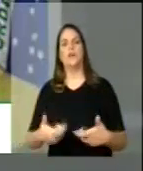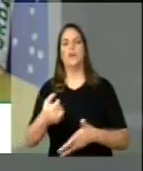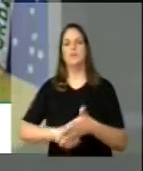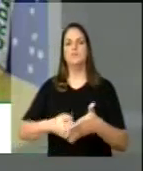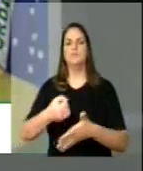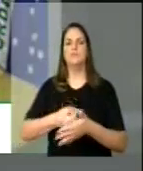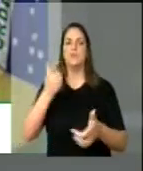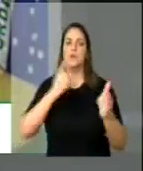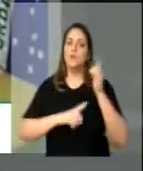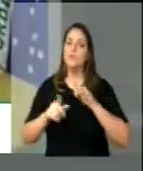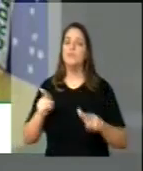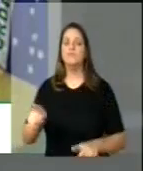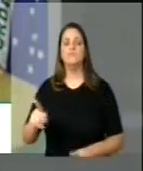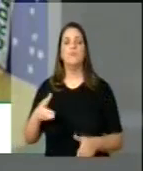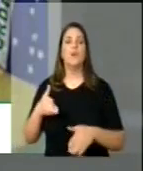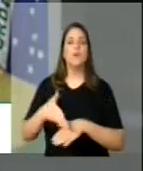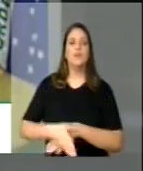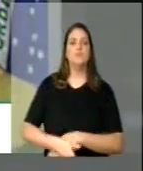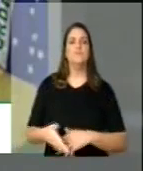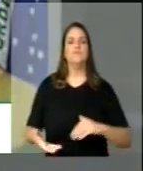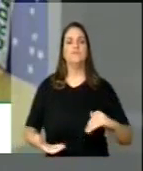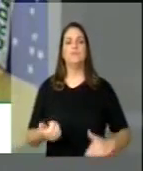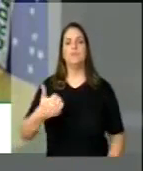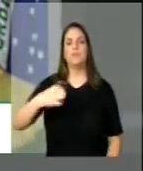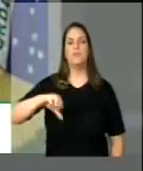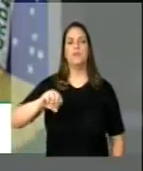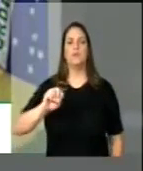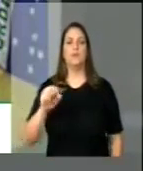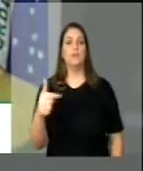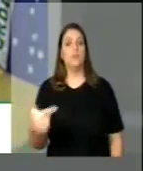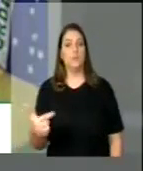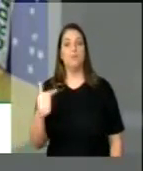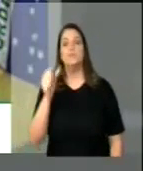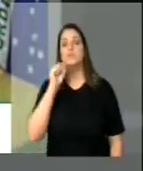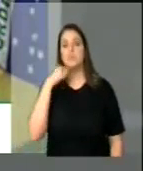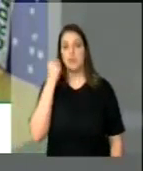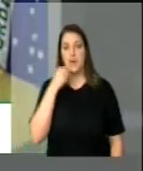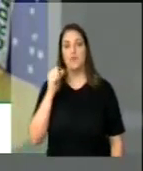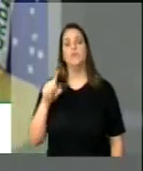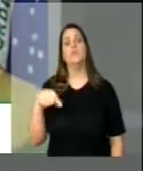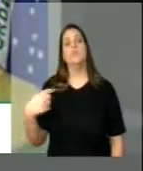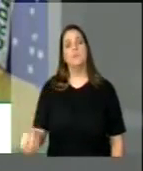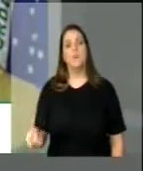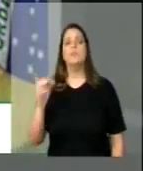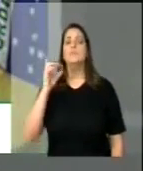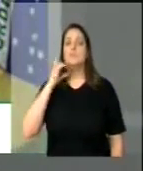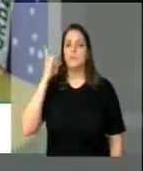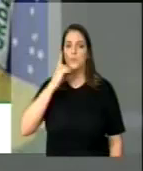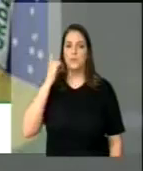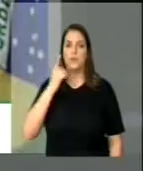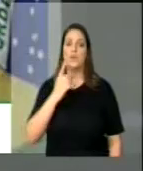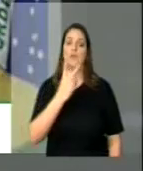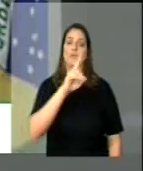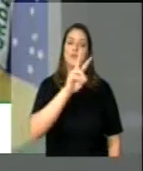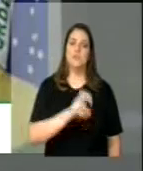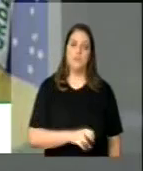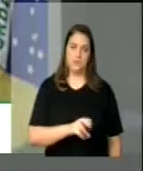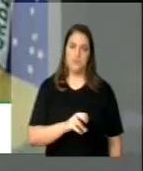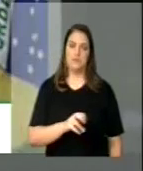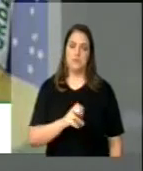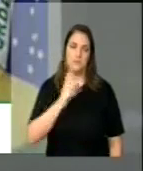iniciou carreira parlamentar em 82, sendo eleito para o Senado e posteriormente para a Câmara dos Deputados por 2 mandatos como